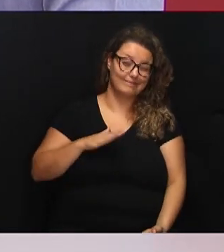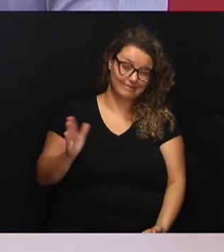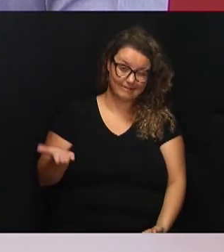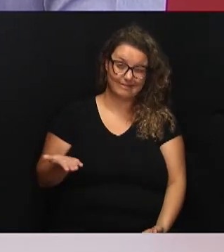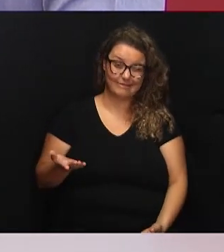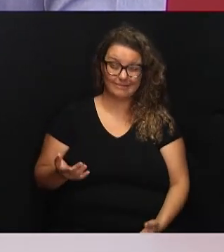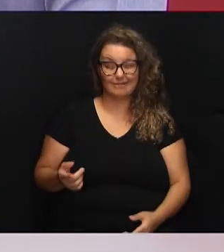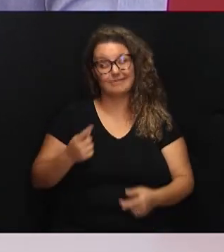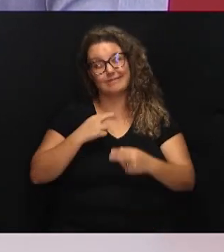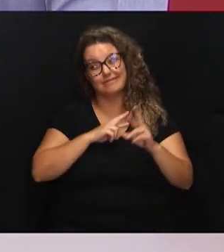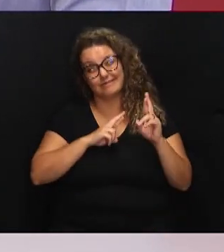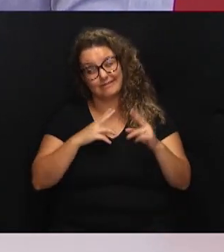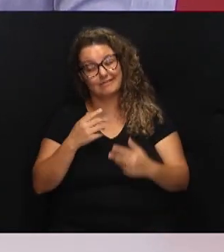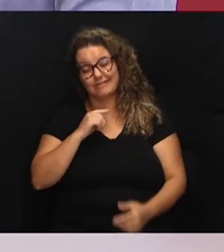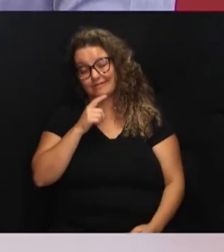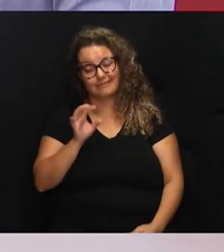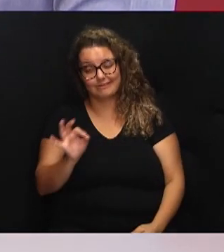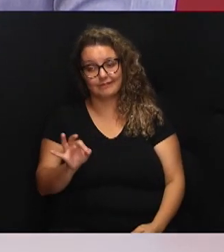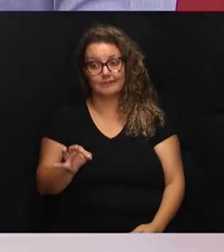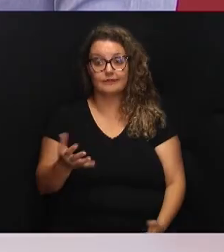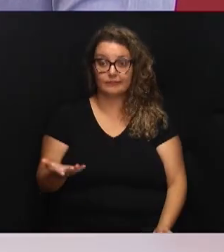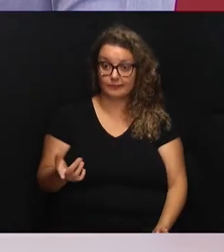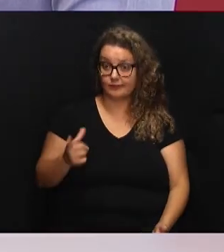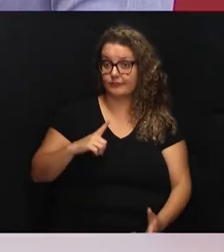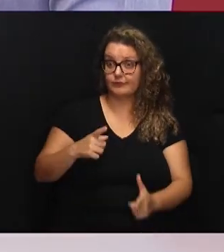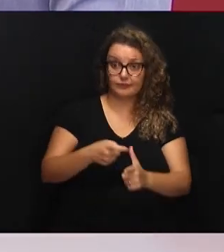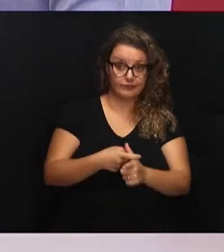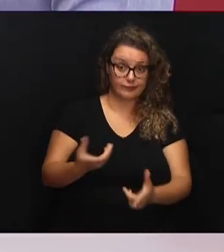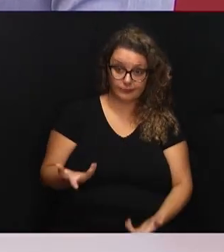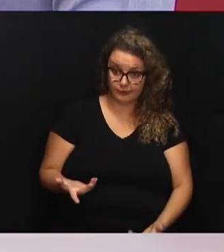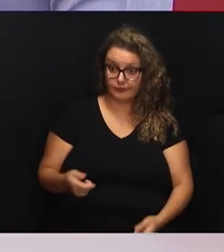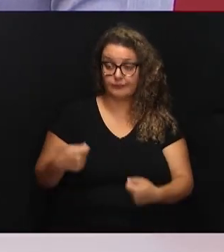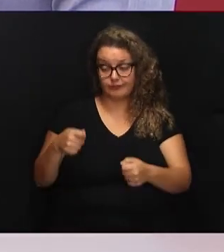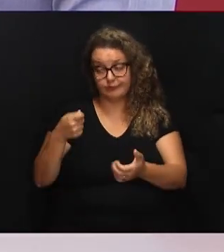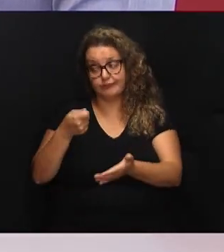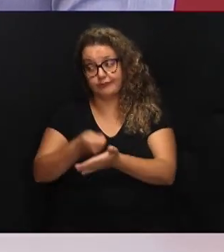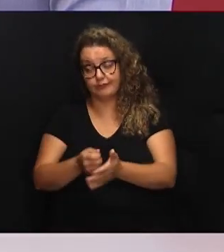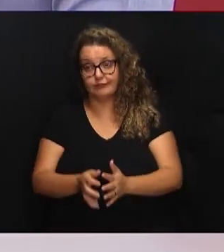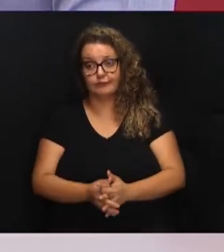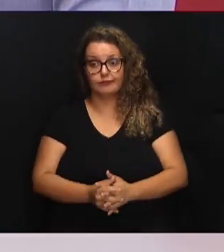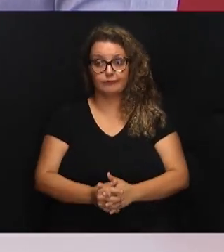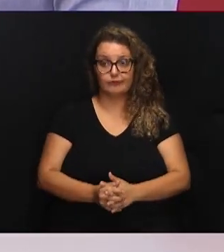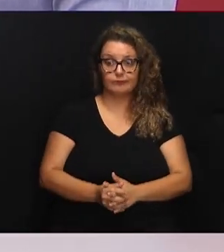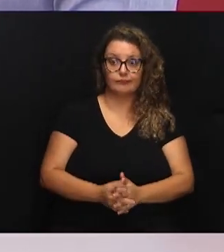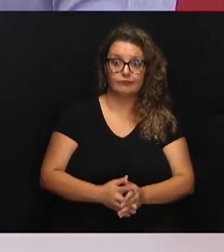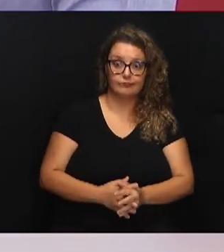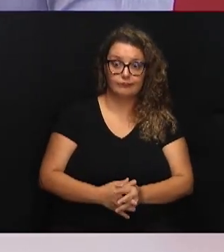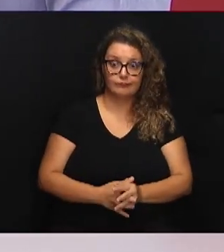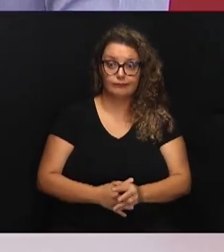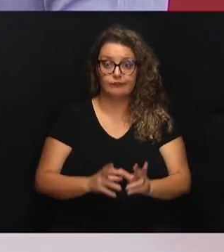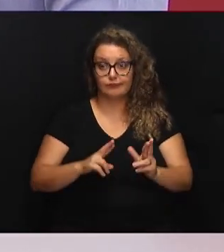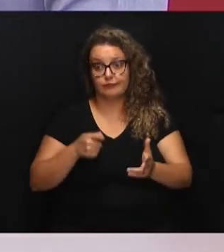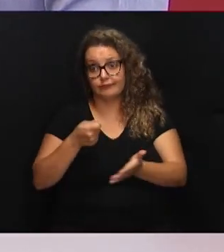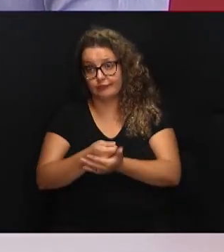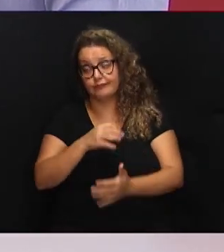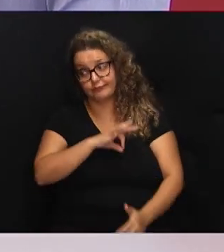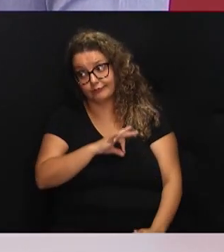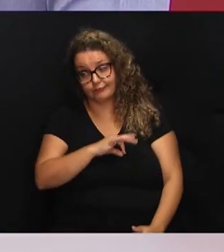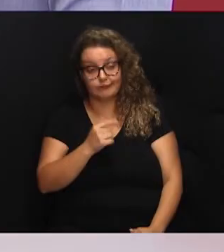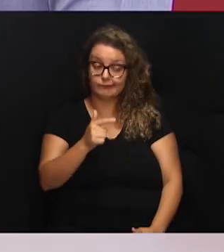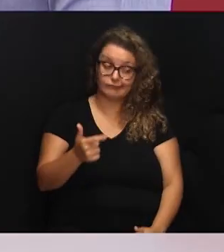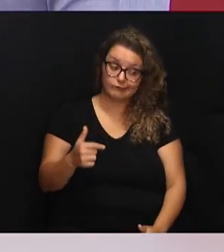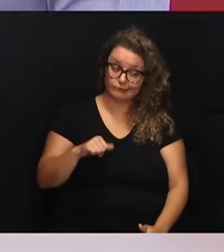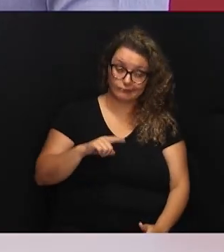desejar para ninguém, né? Porque, de fato, você vai ficar com uma dívida que você precisa pagar e você esperava que ia pagar com um salário que você não tem